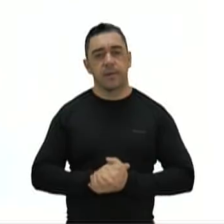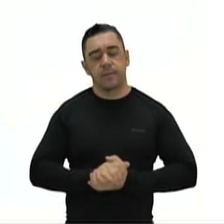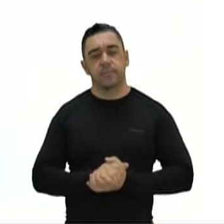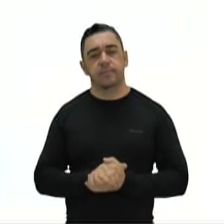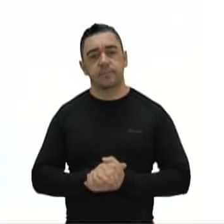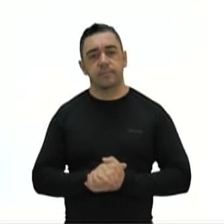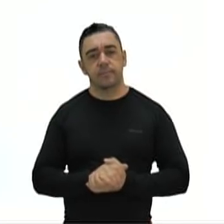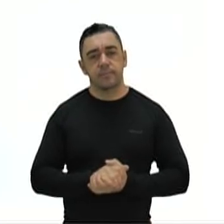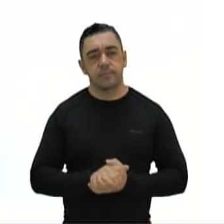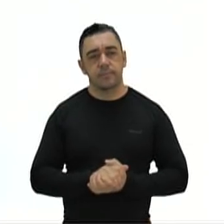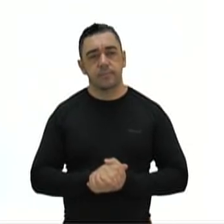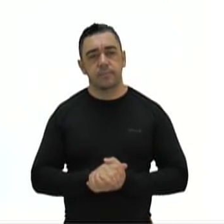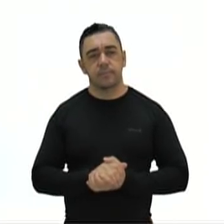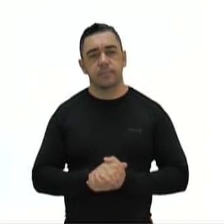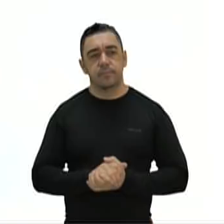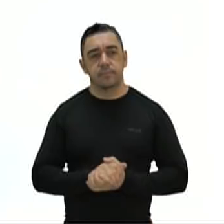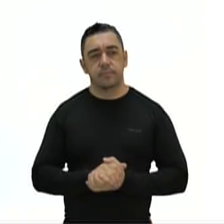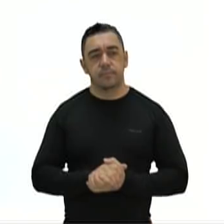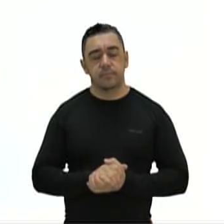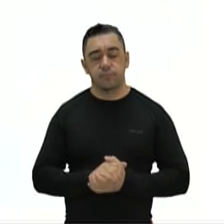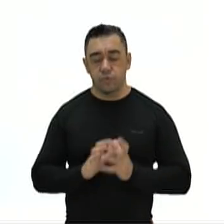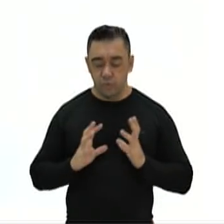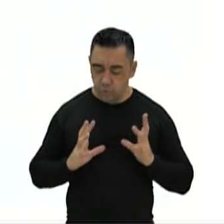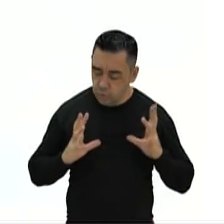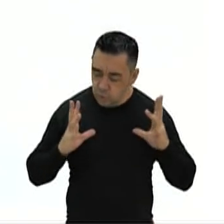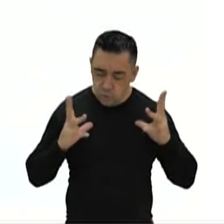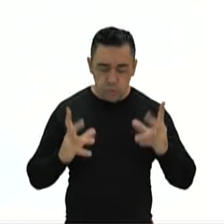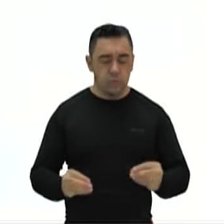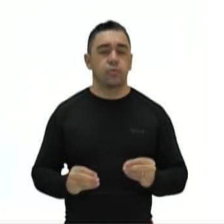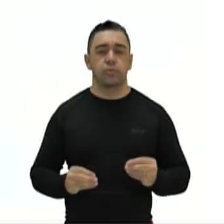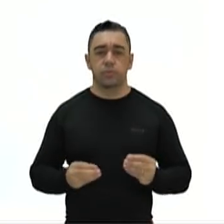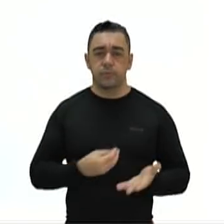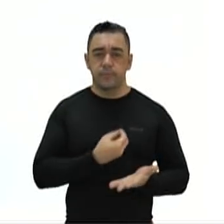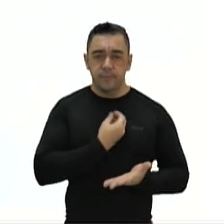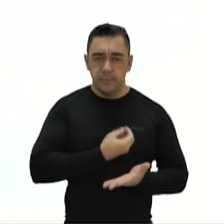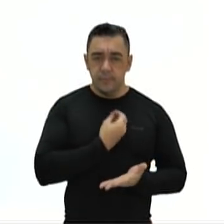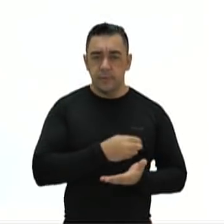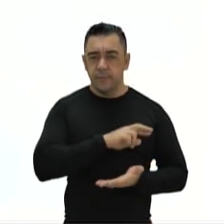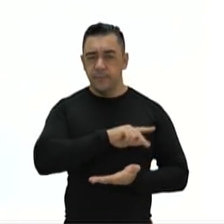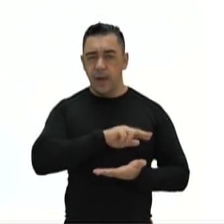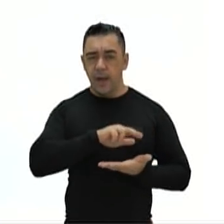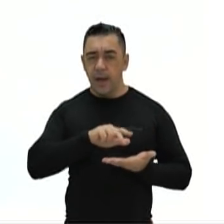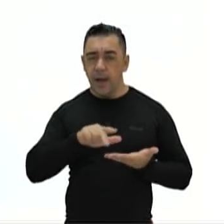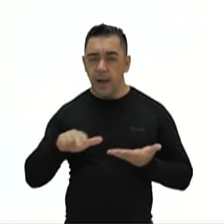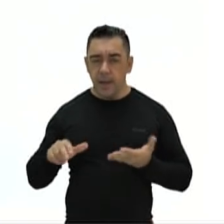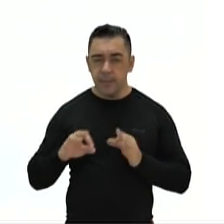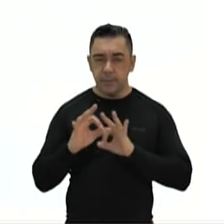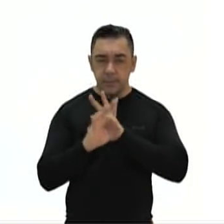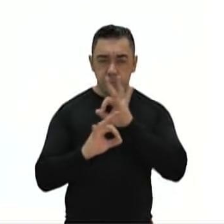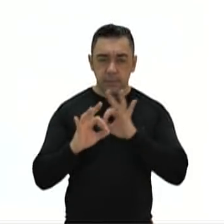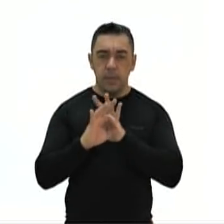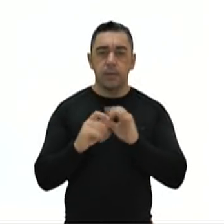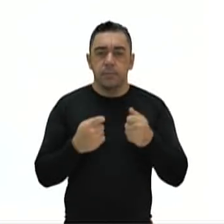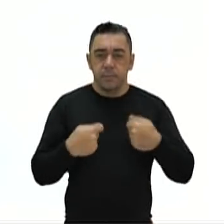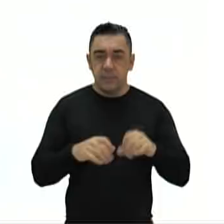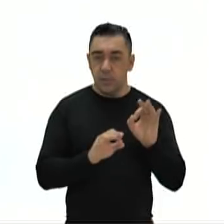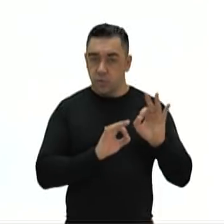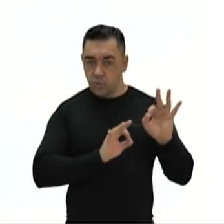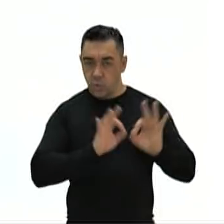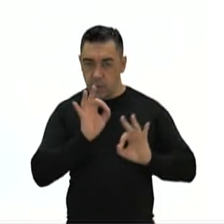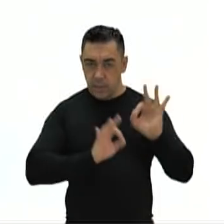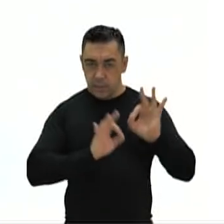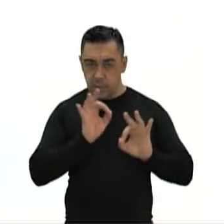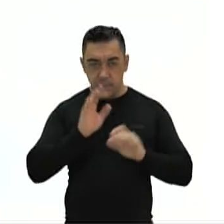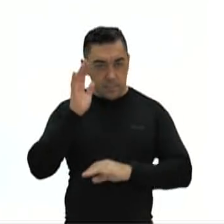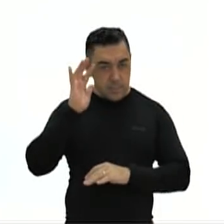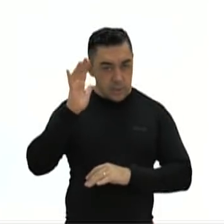Muito bem, pessoal. Todo o ser vivo que ele é formado por várias células, essas células têm que se organizar. Então, imagine